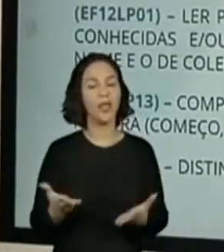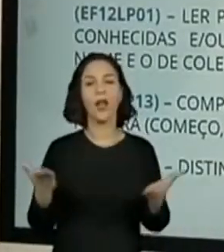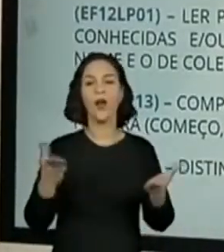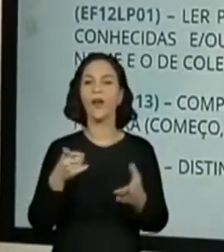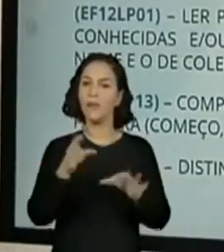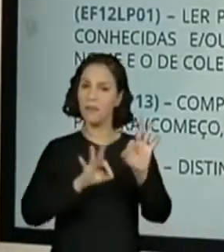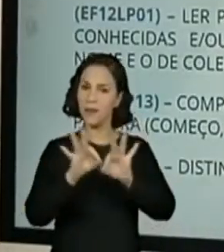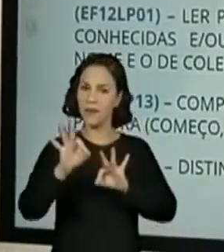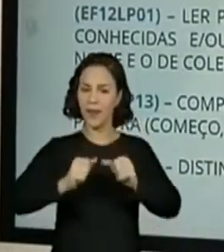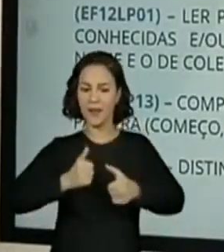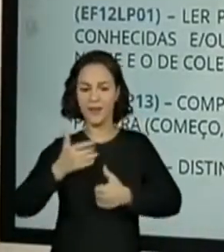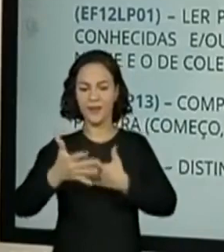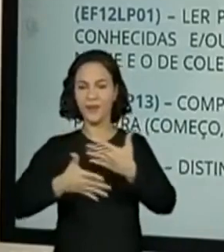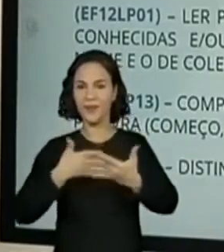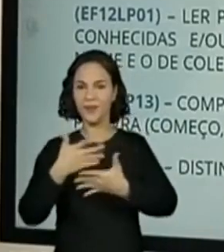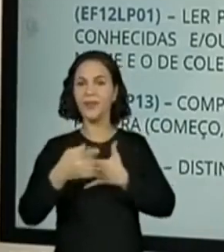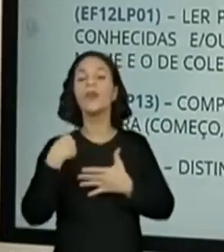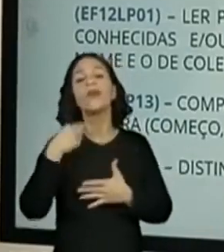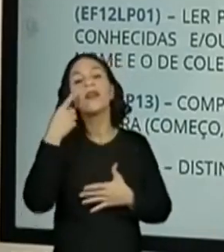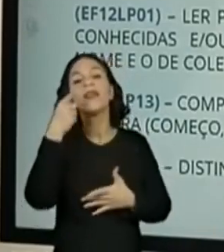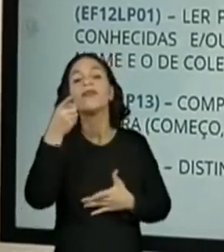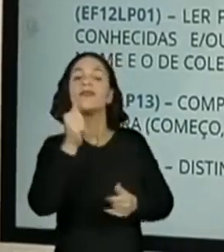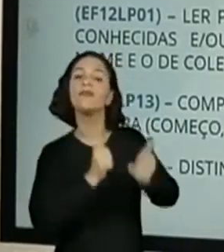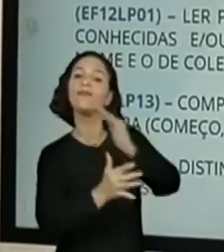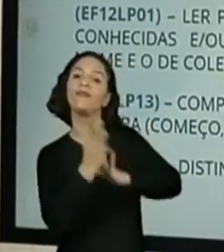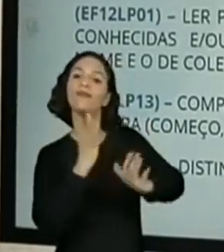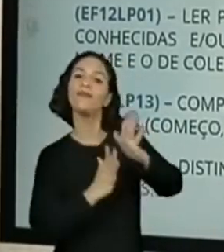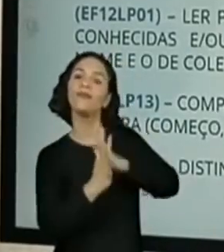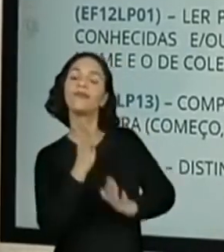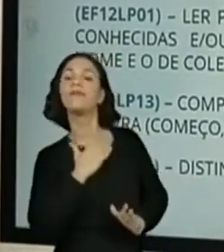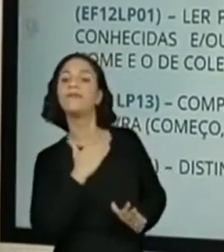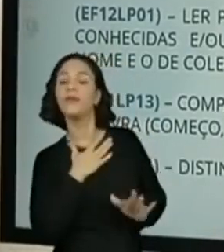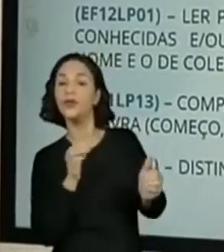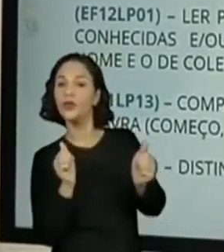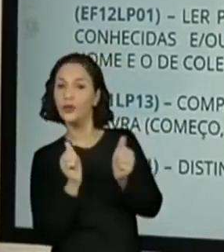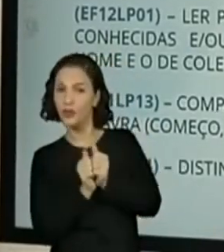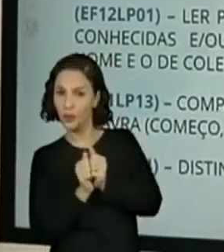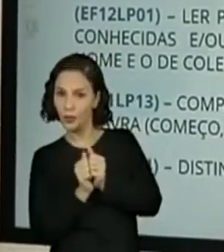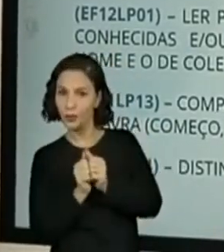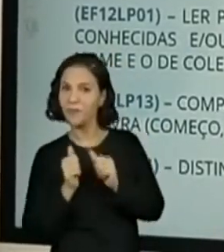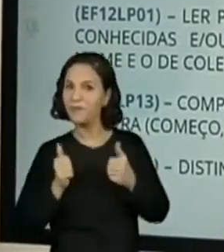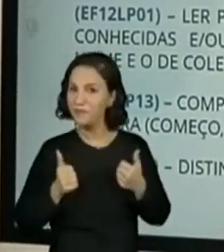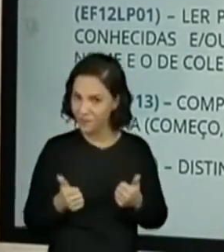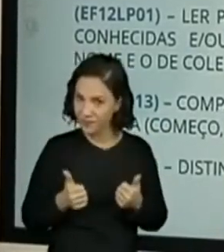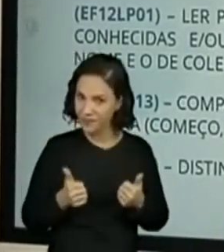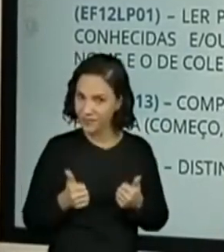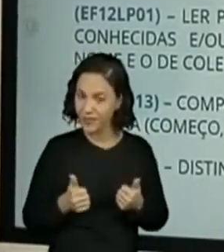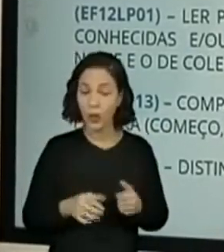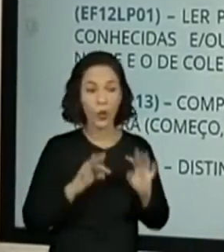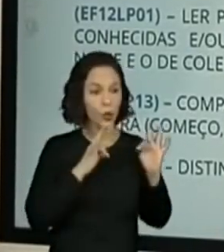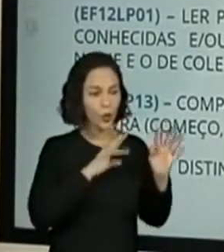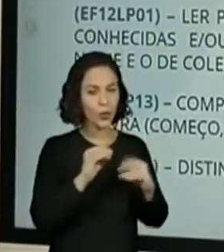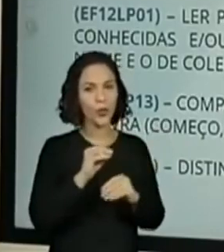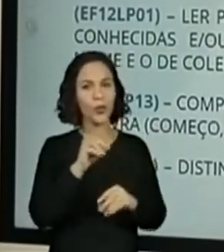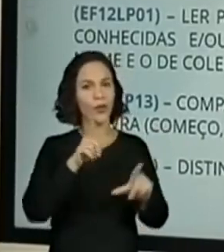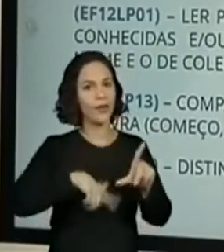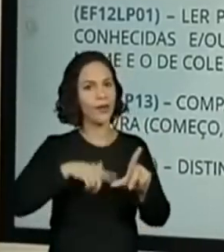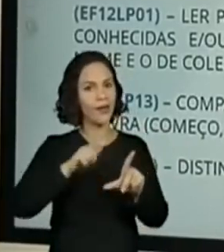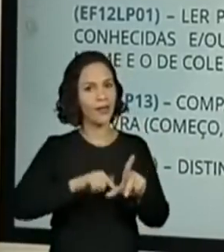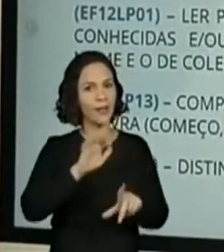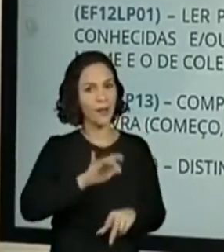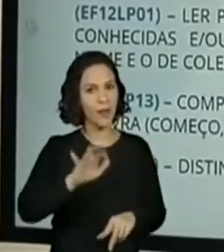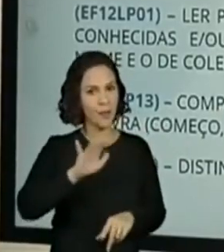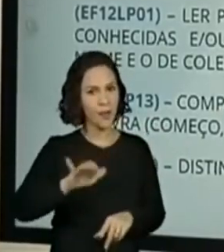a voz, porque eu quero todo mundo falando com uma voz bem bonita e recitando junto com a professora Kelly todas as letras do alfabeto.